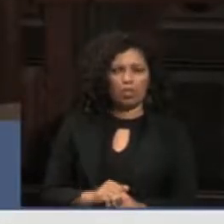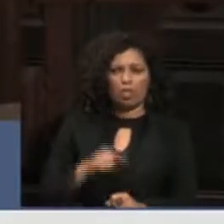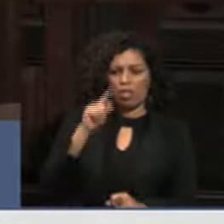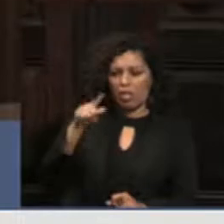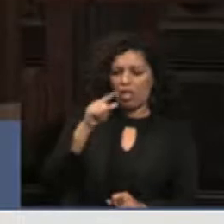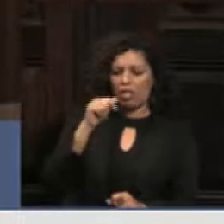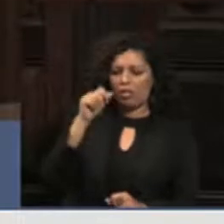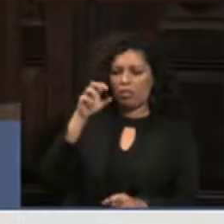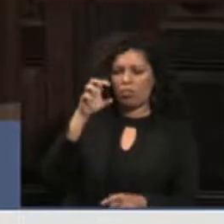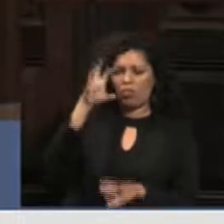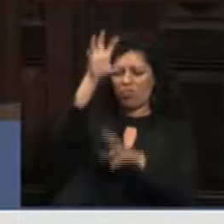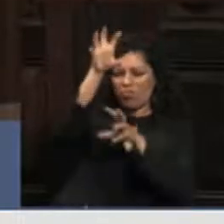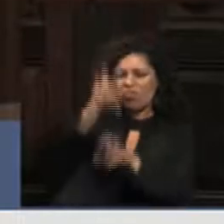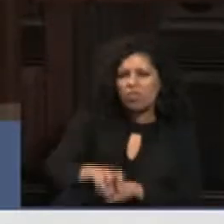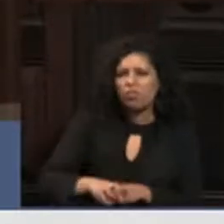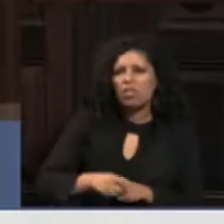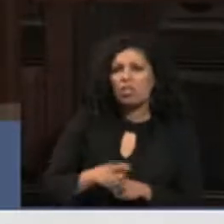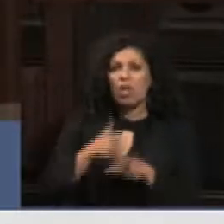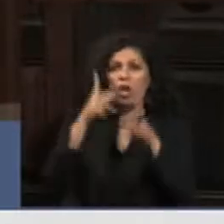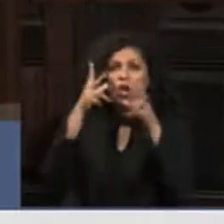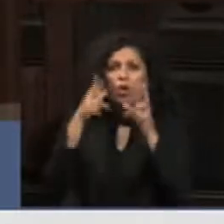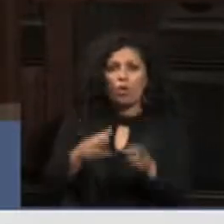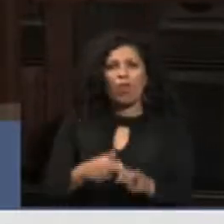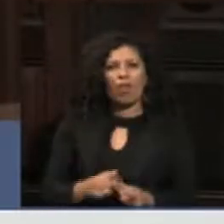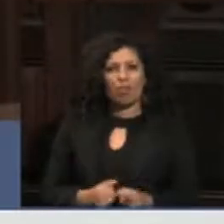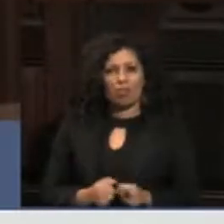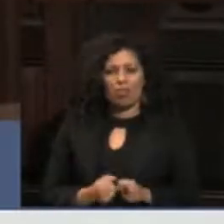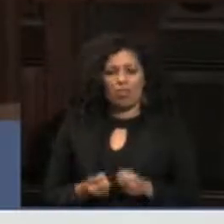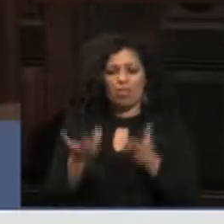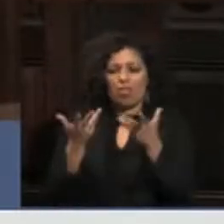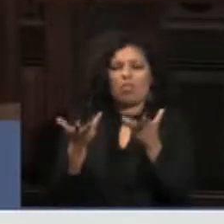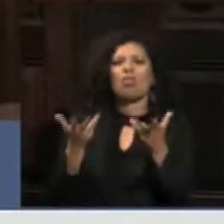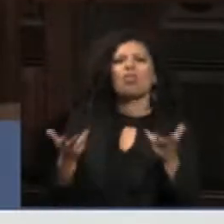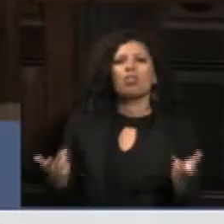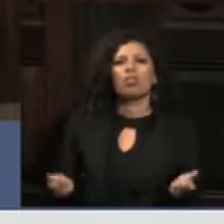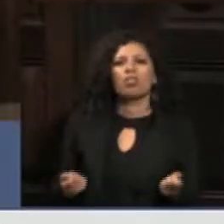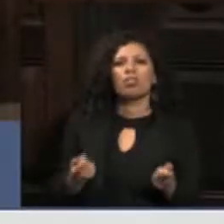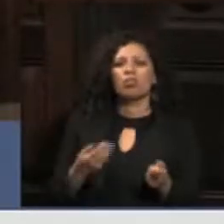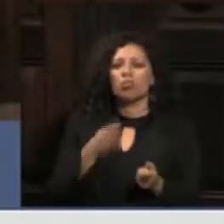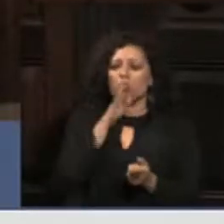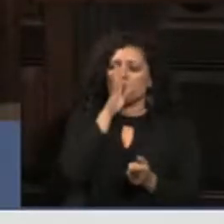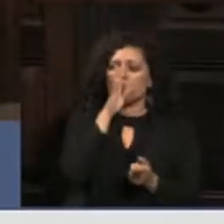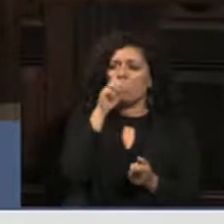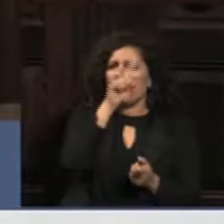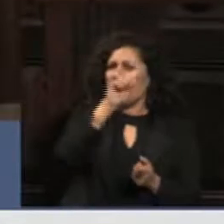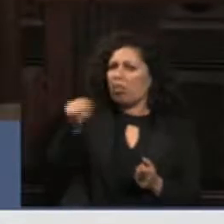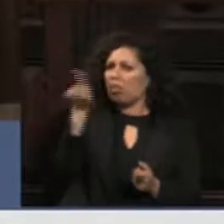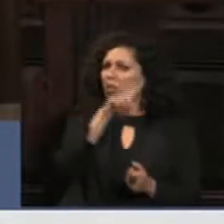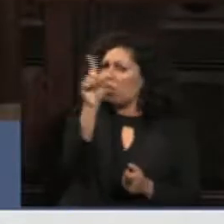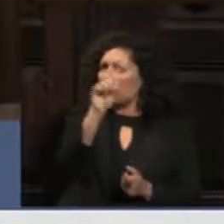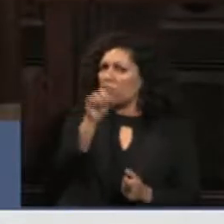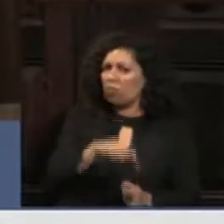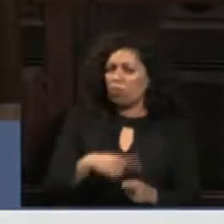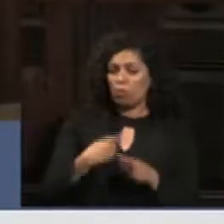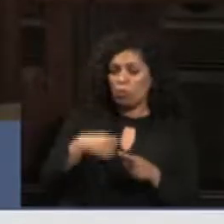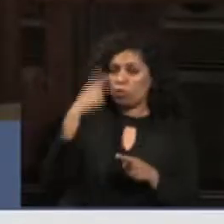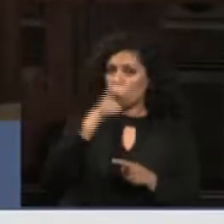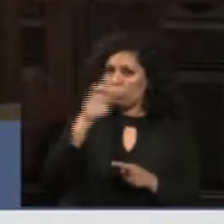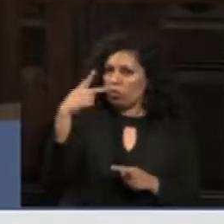arranhada em seu corpo como forma de tentar amedrontá-la e silenciá-la. Ele não, porque em nome